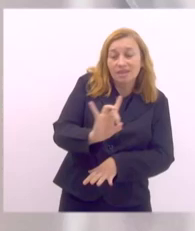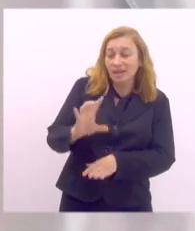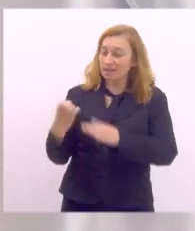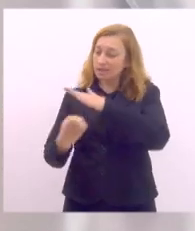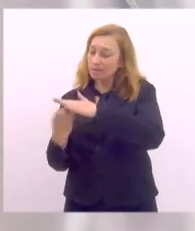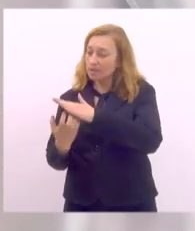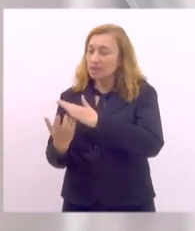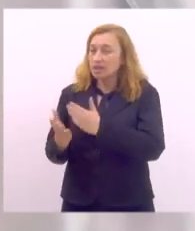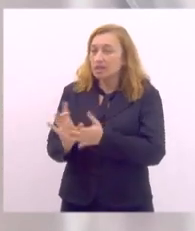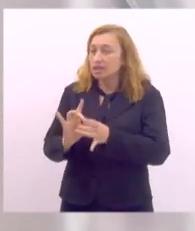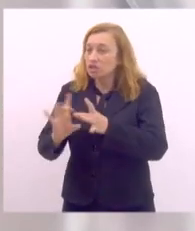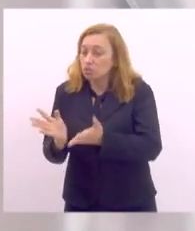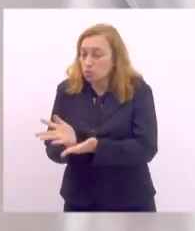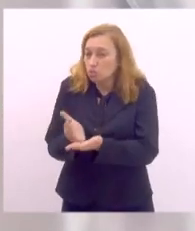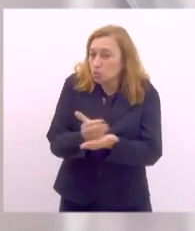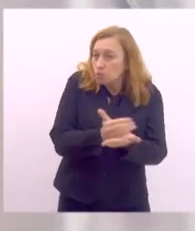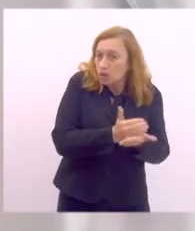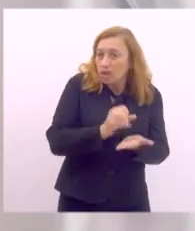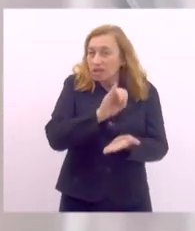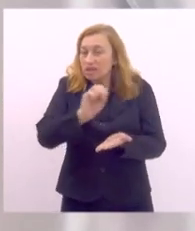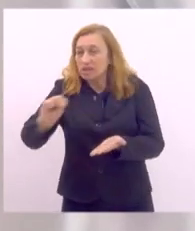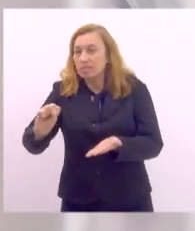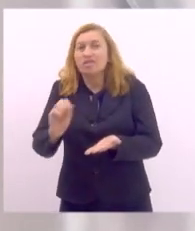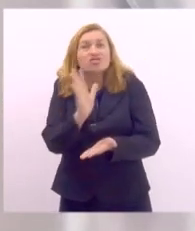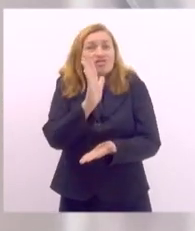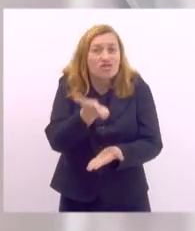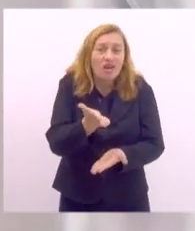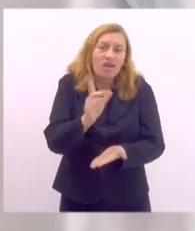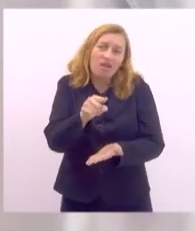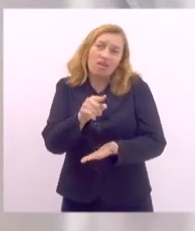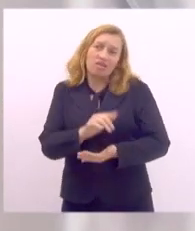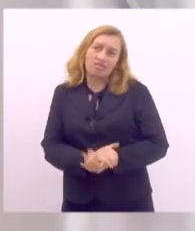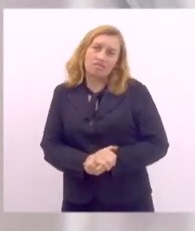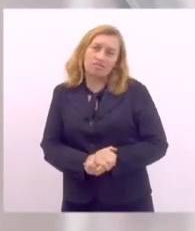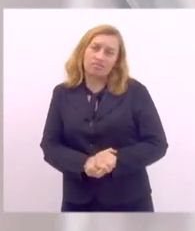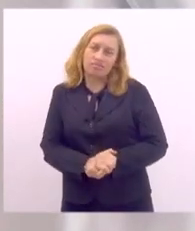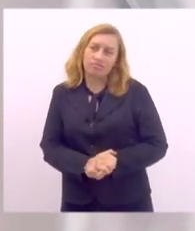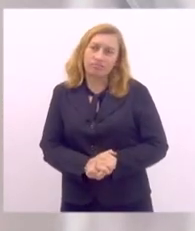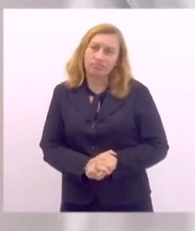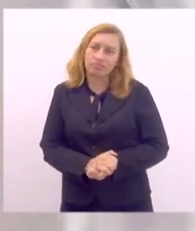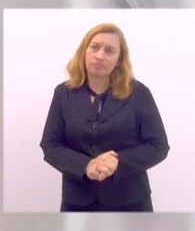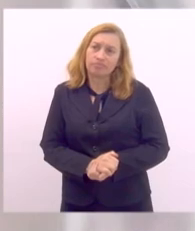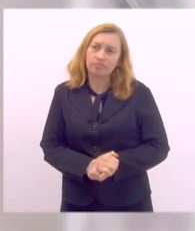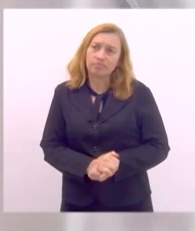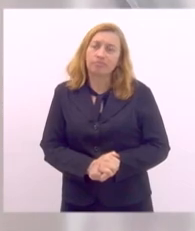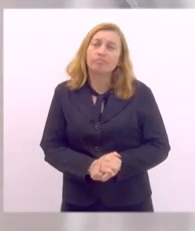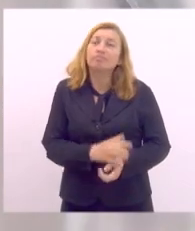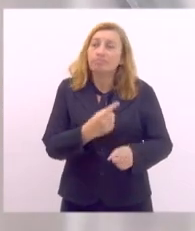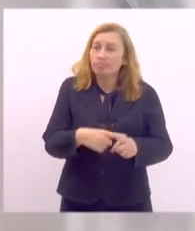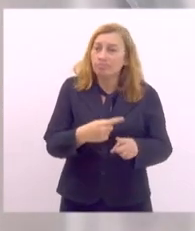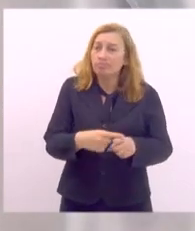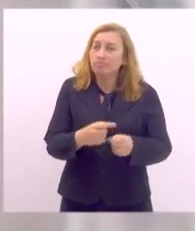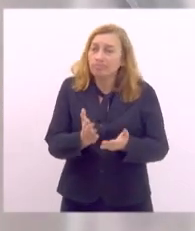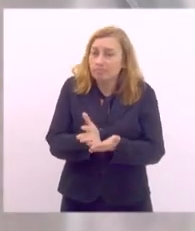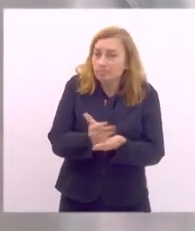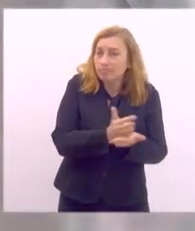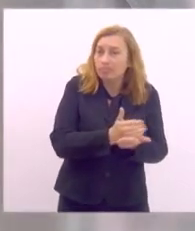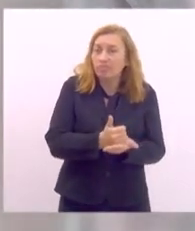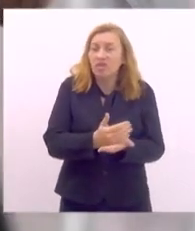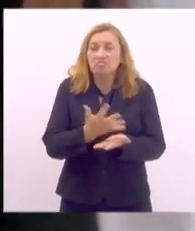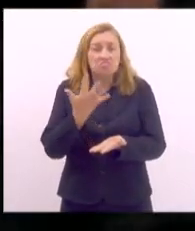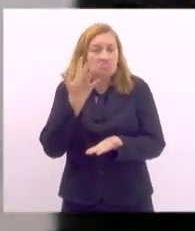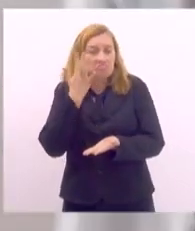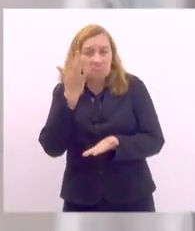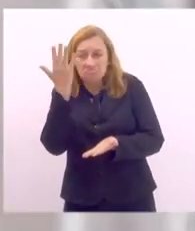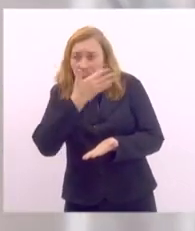de recolher a título de ICMS. Também já é assim no FOTE, porque tem uma forma de arrecadar. Eu não vejo